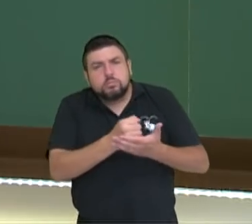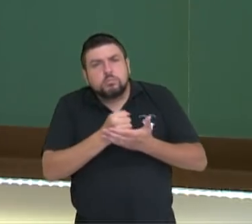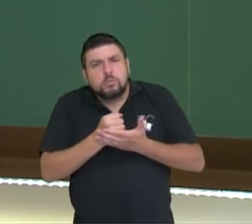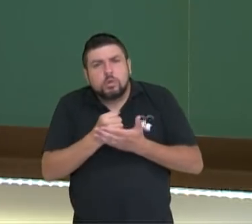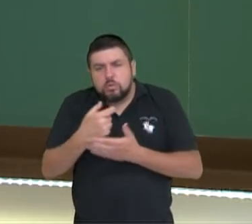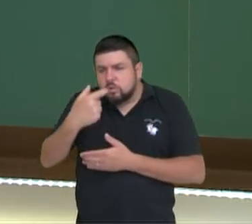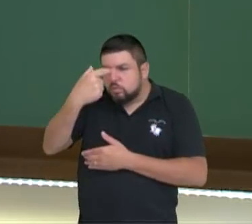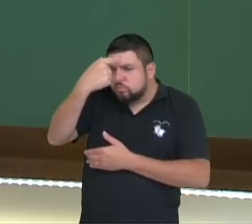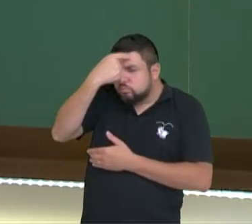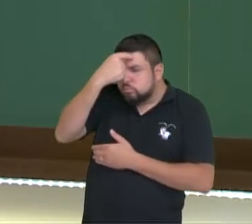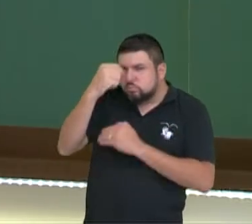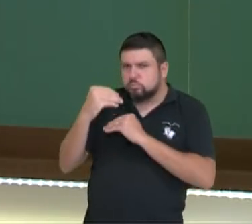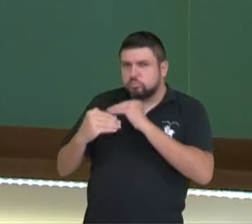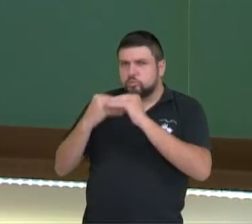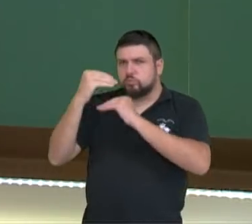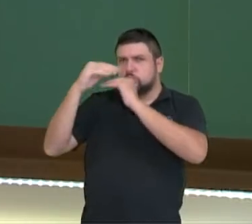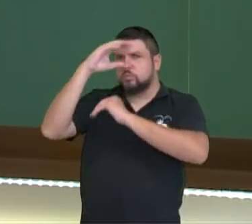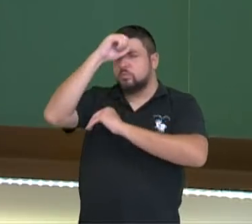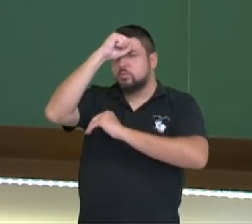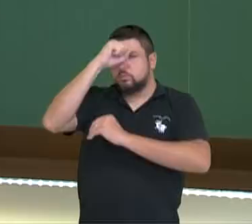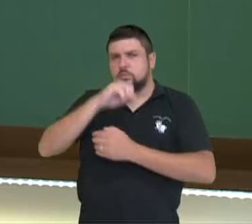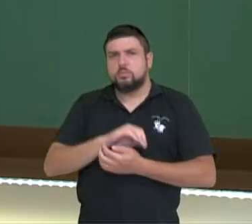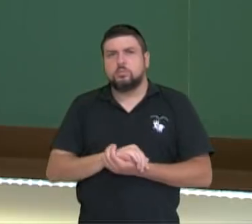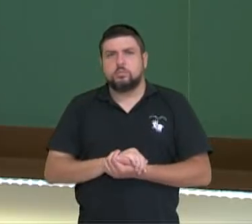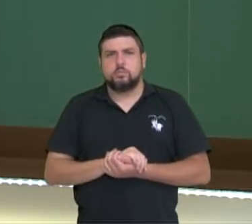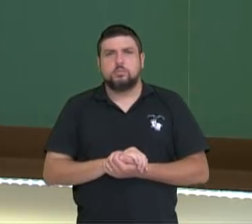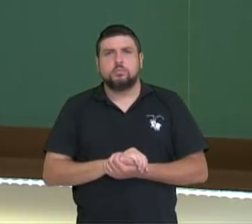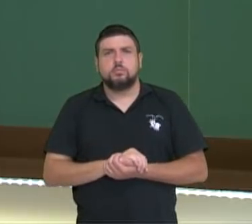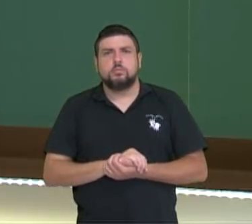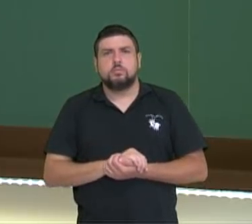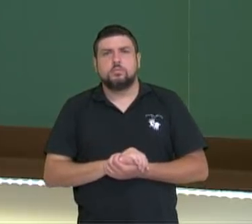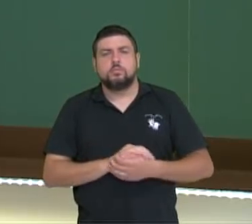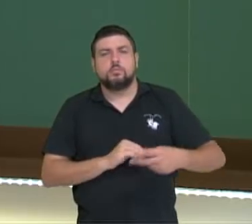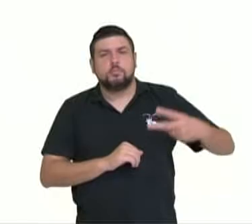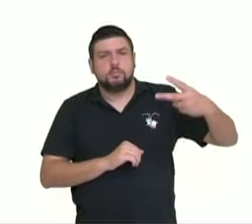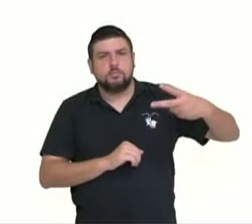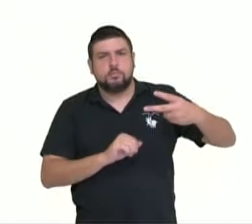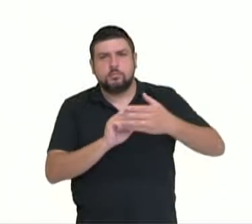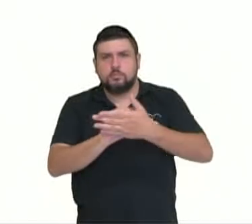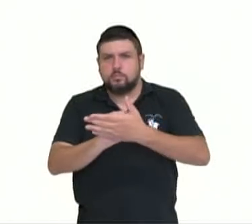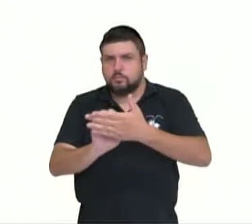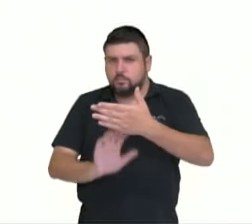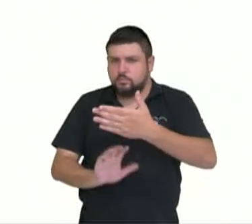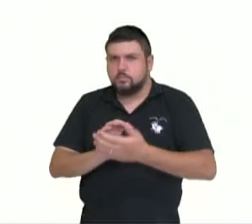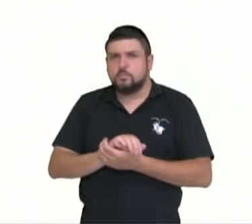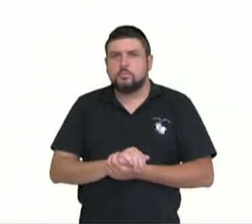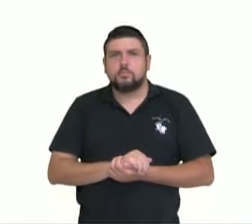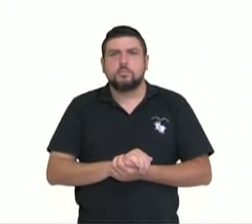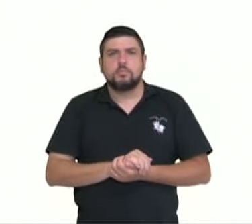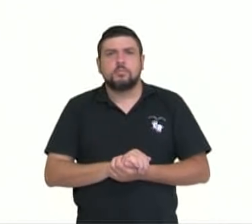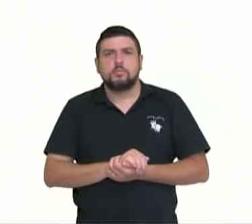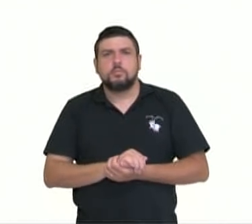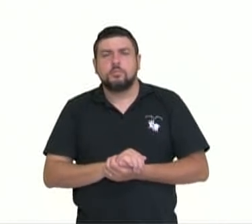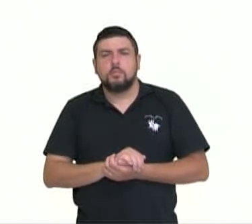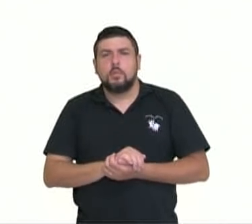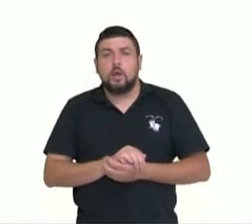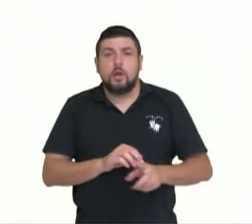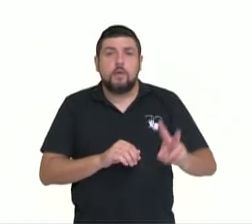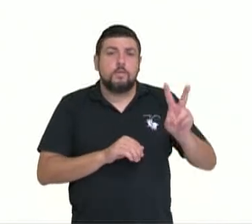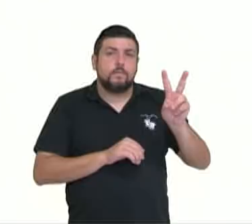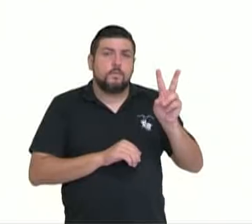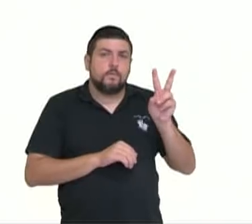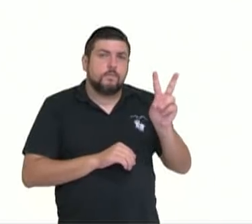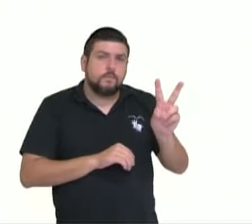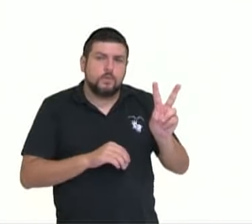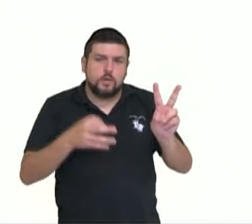tá bom? No teu aprendizado. Segundo exercício nosso, então. Marque as afirmações com V para verdadeiro